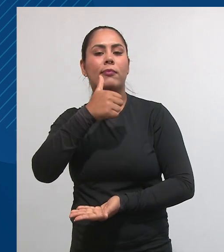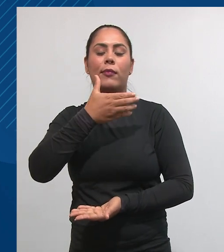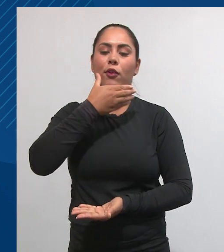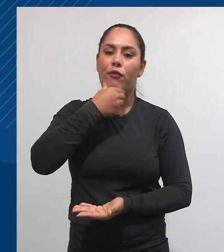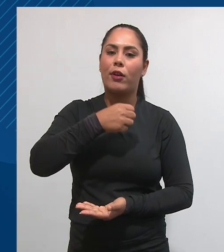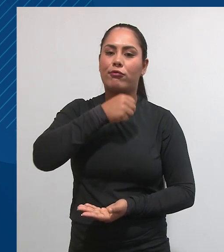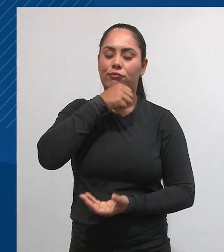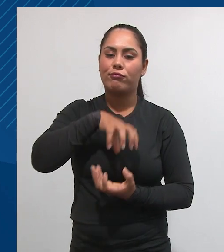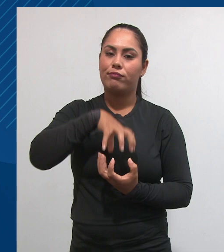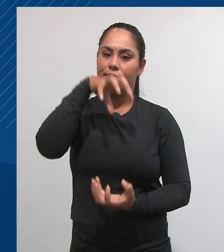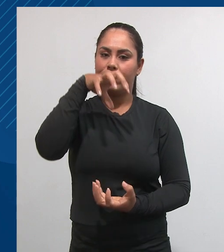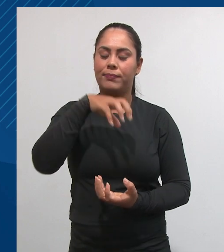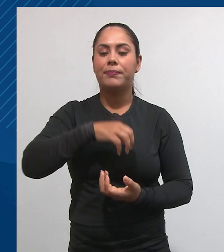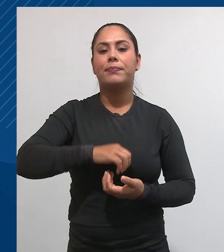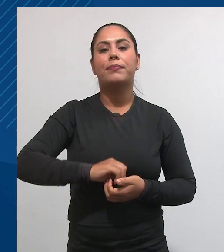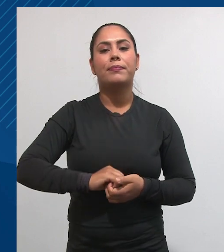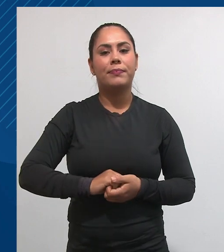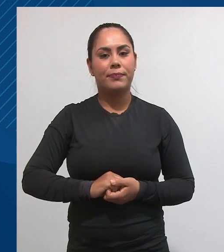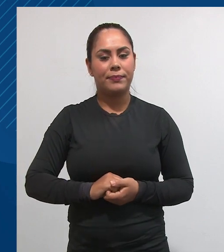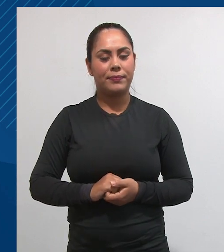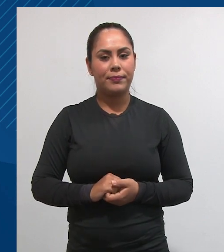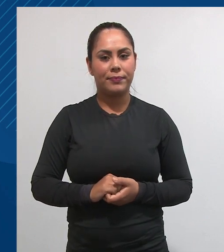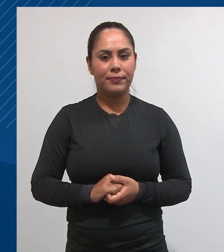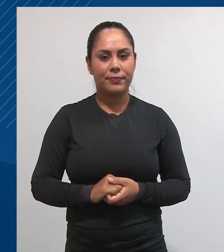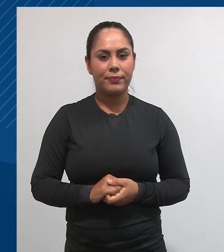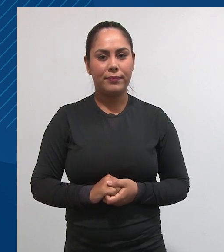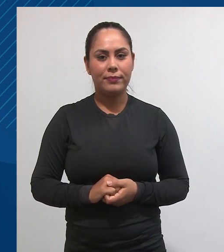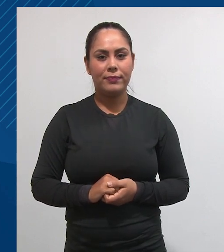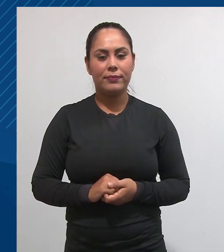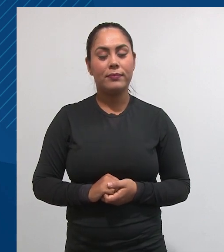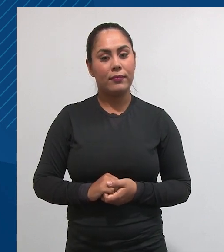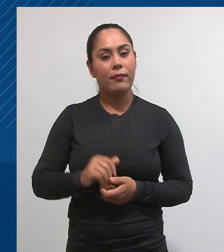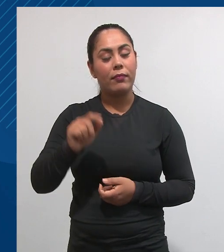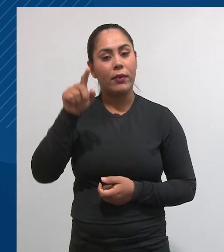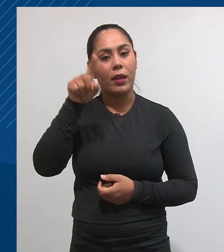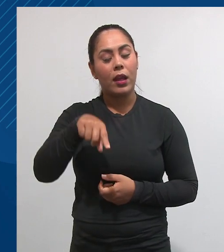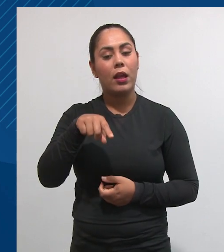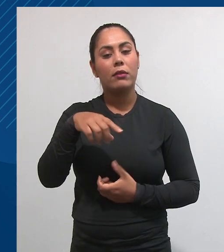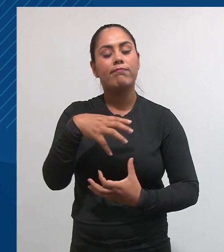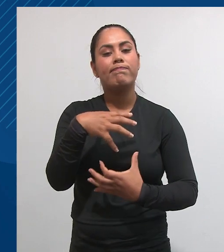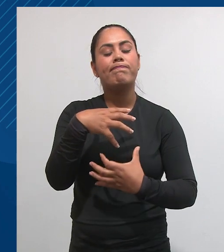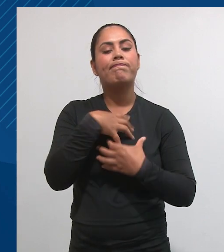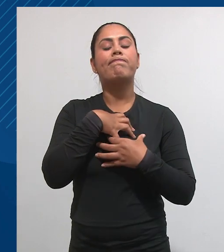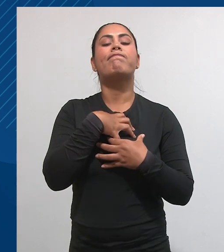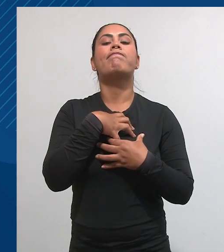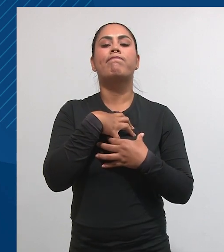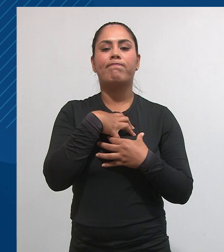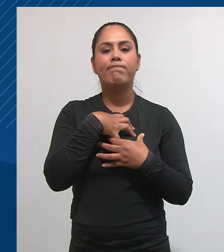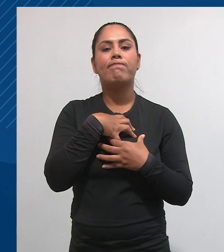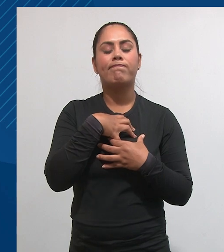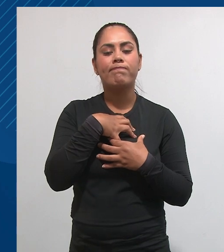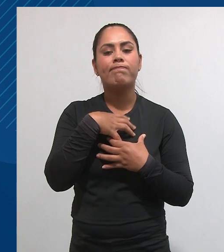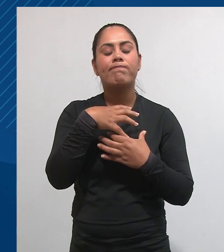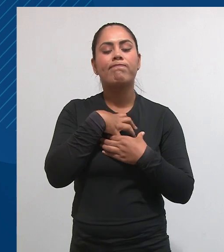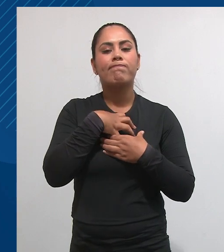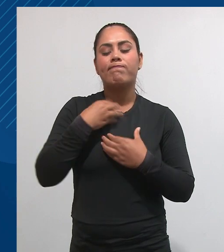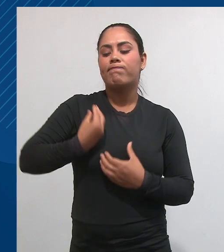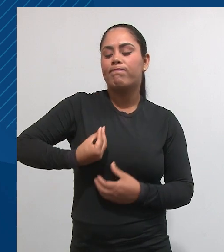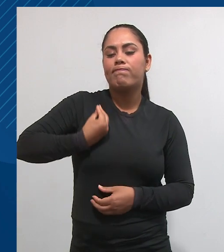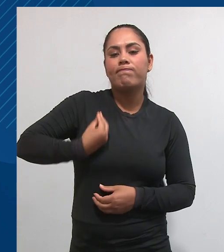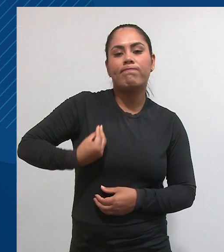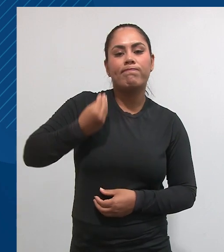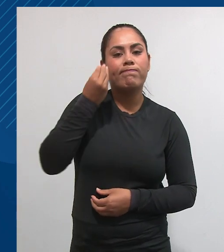velhas. Gente, esse assunto tá legal. E esse sentimento, esse sentir, esse